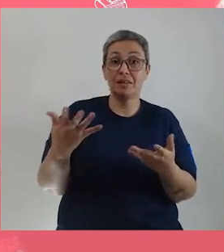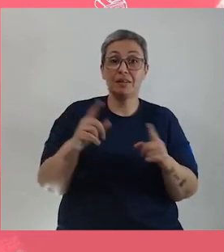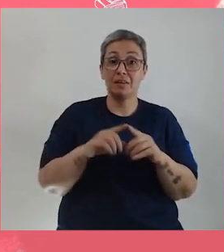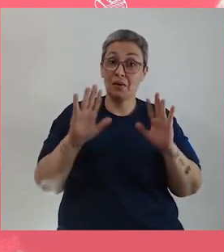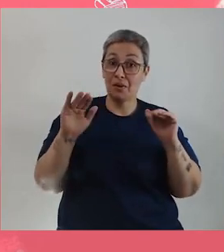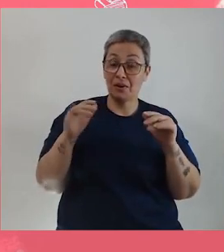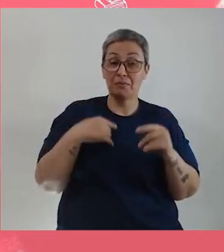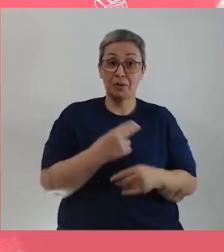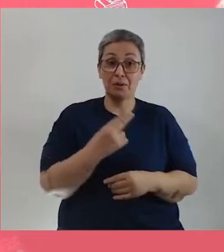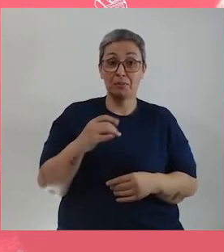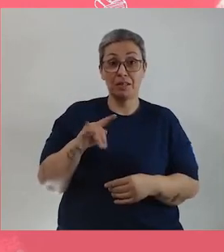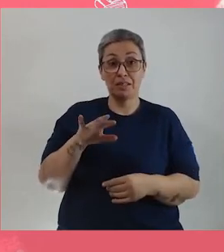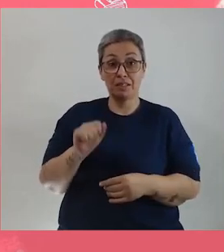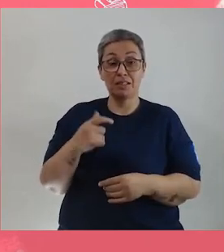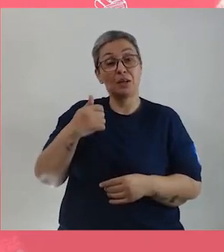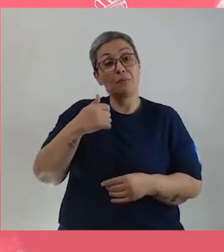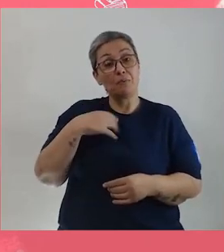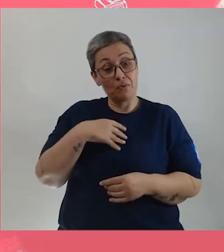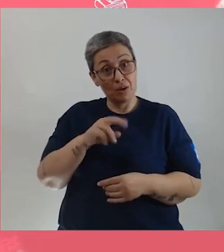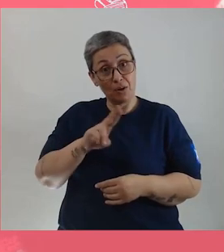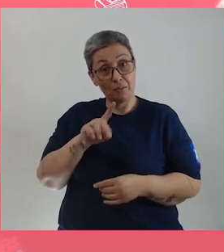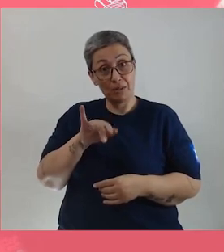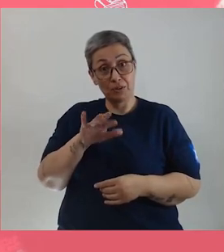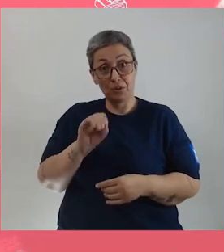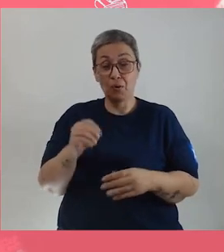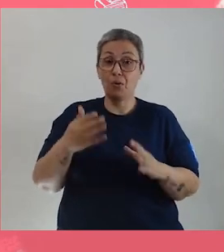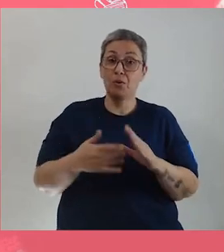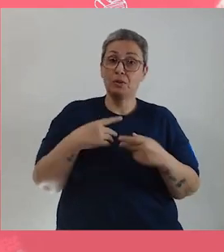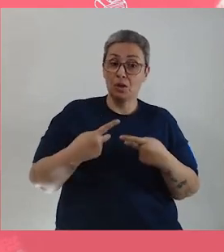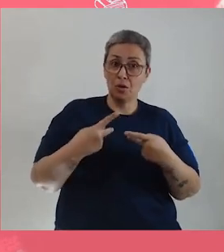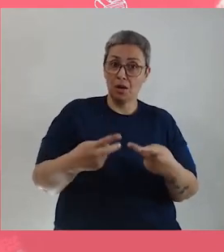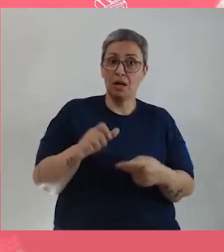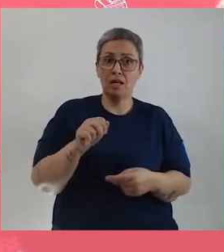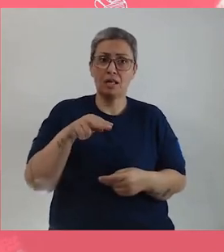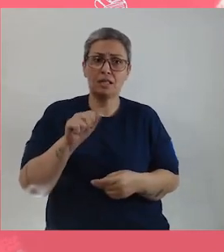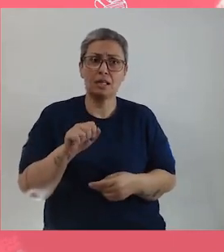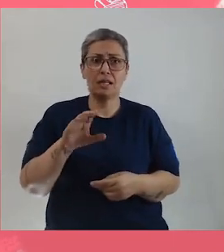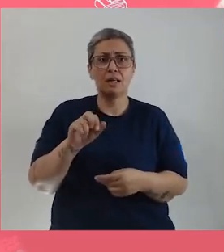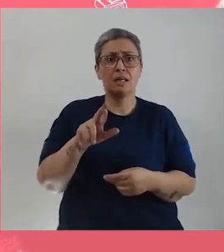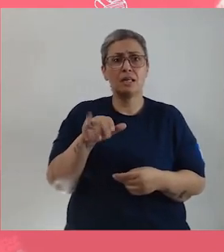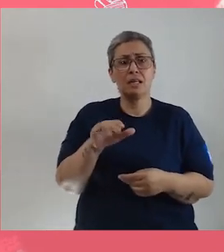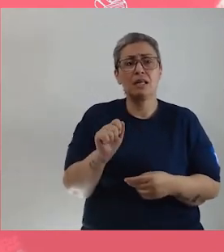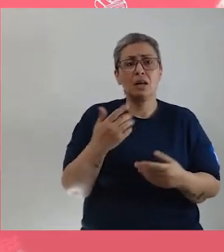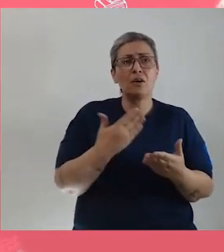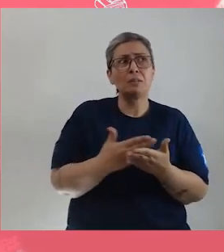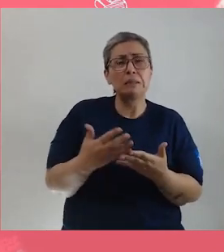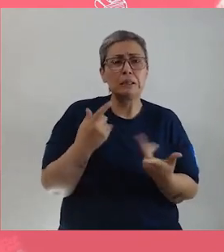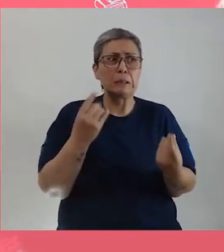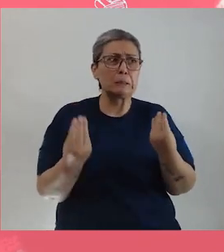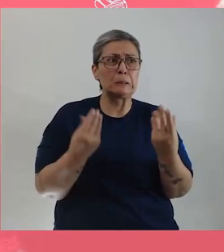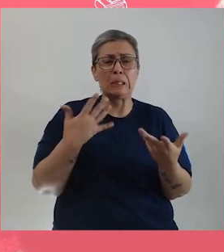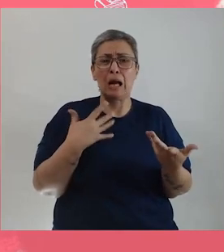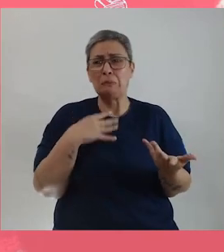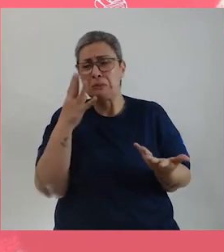Oi gente, tudo bem? Eu sou a Andressa, sou mãe do Diogo. Desde o convite da Ana Karina, no começo ele